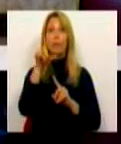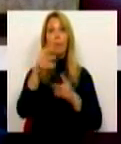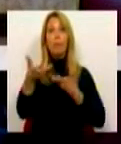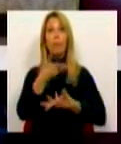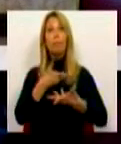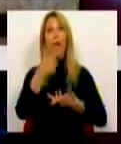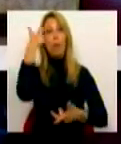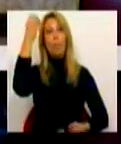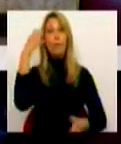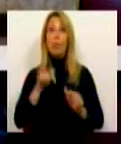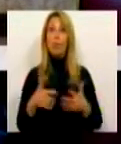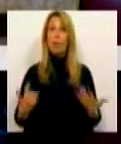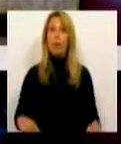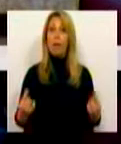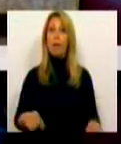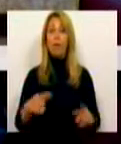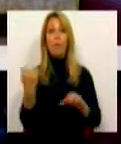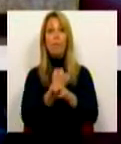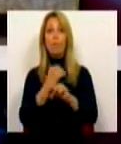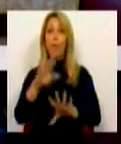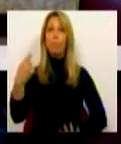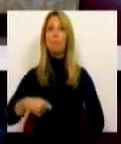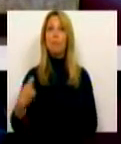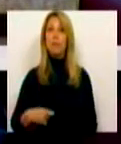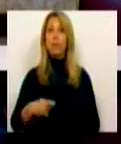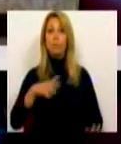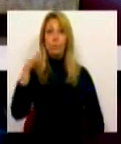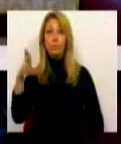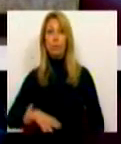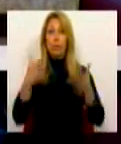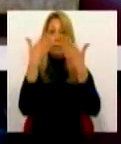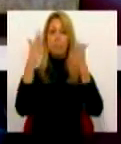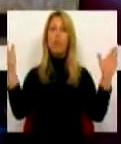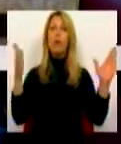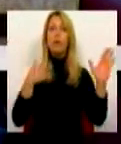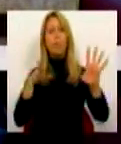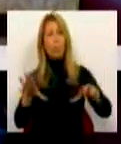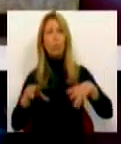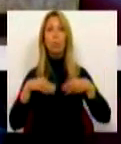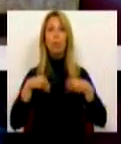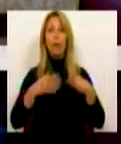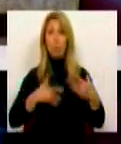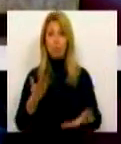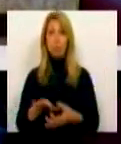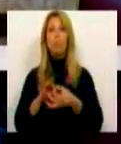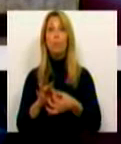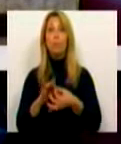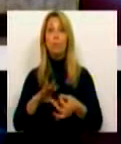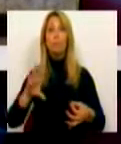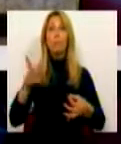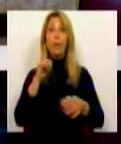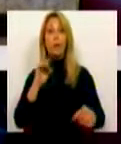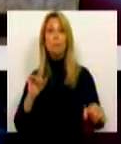cargo presidencial. O Portugal democrático, tolerante e solidário, o país do